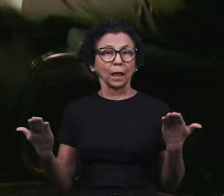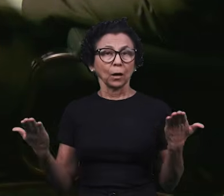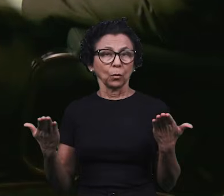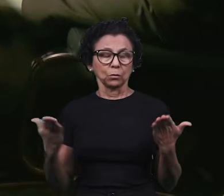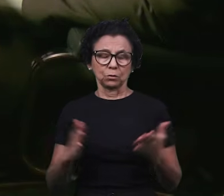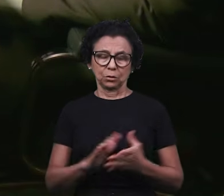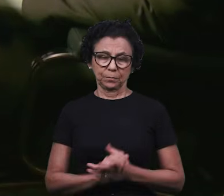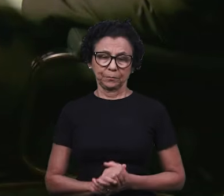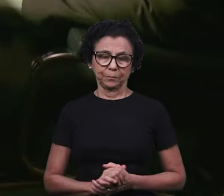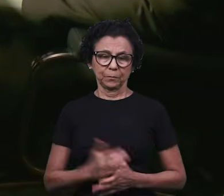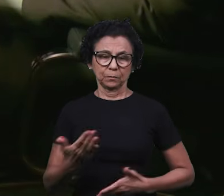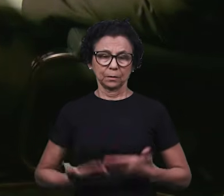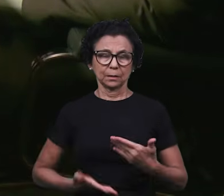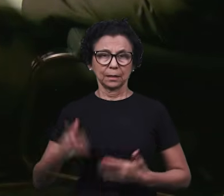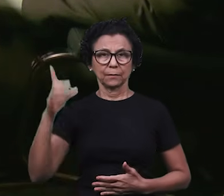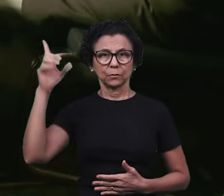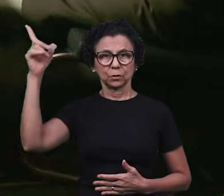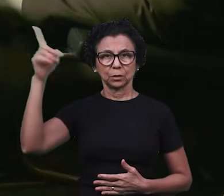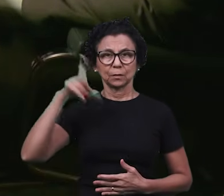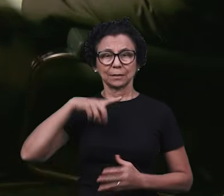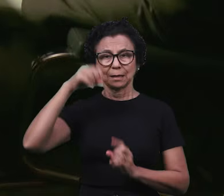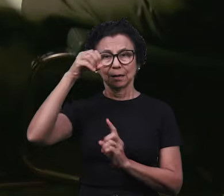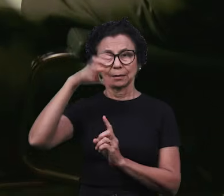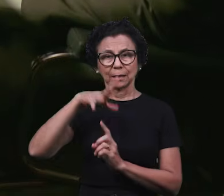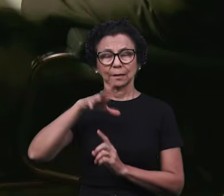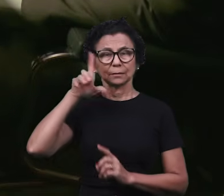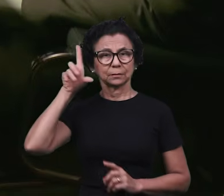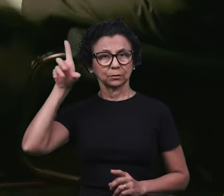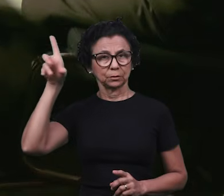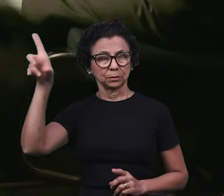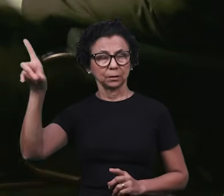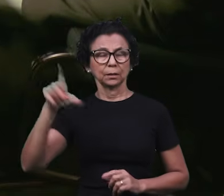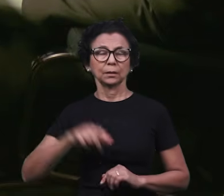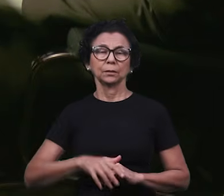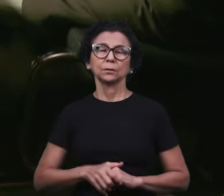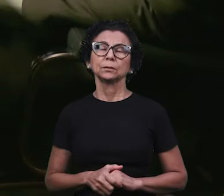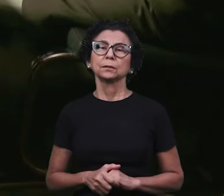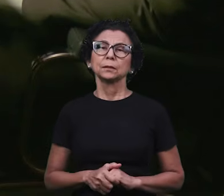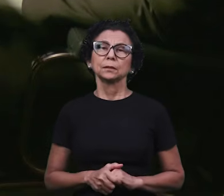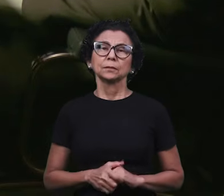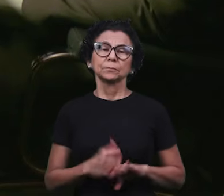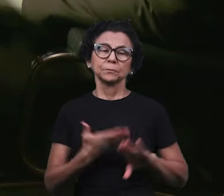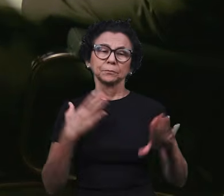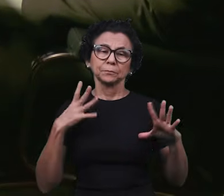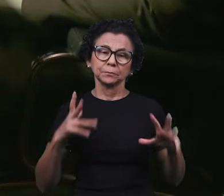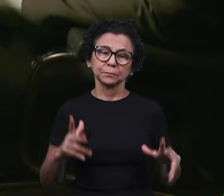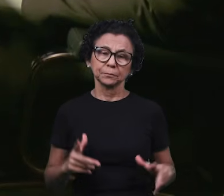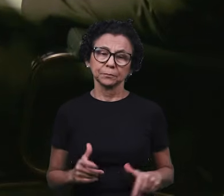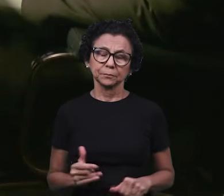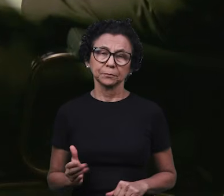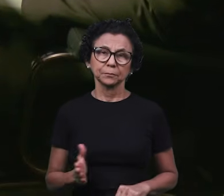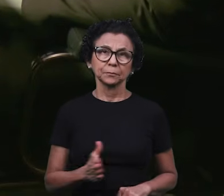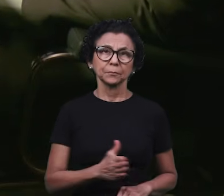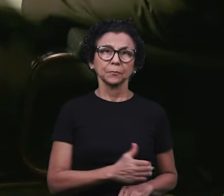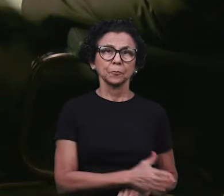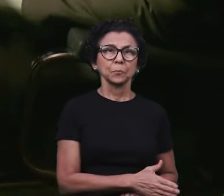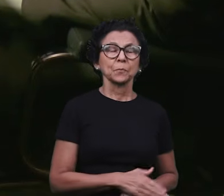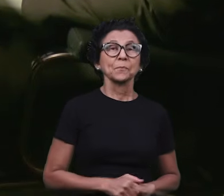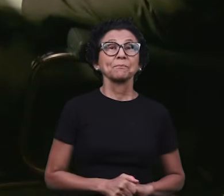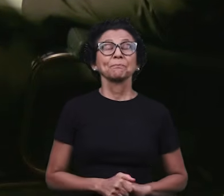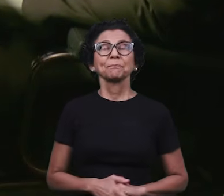uma porção sobre ele. Isso nos identifica como servos do Senhor. Agora, pastor Fernando, acho que dentro